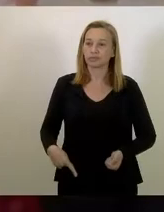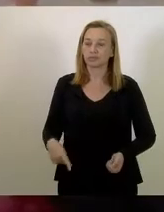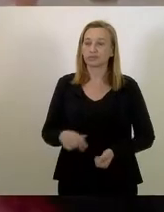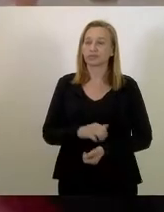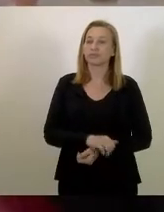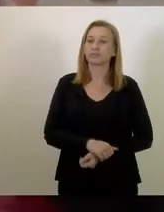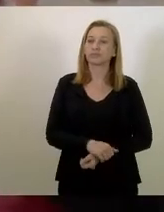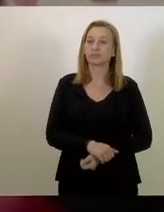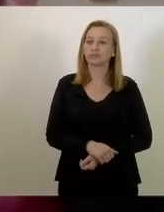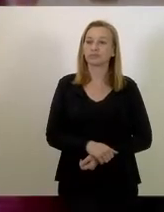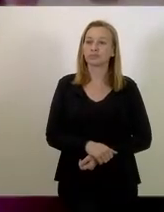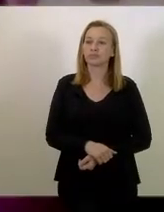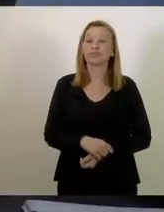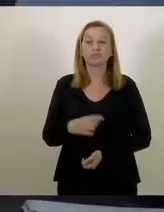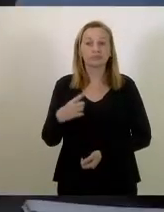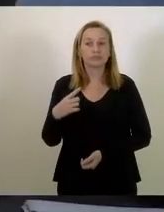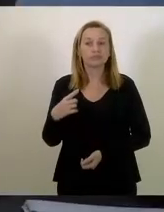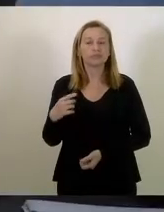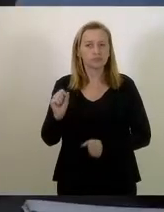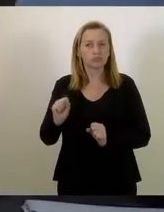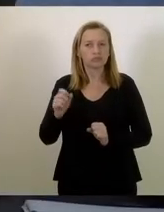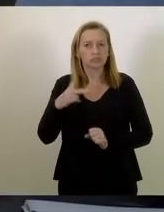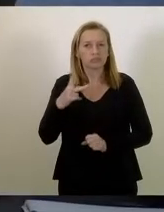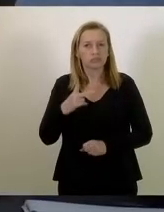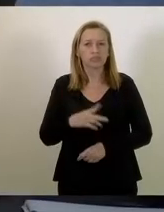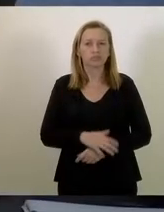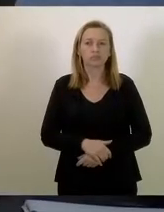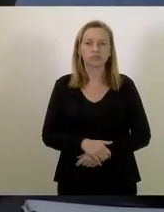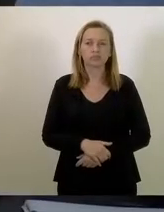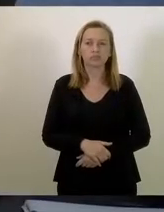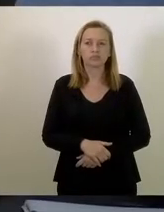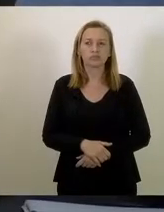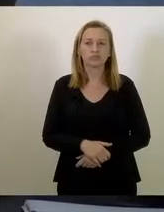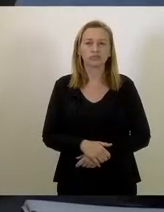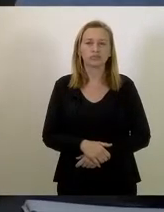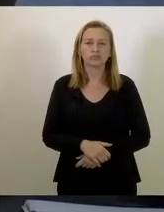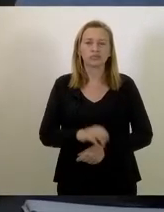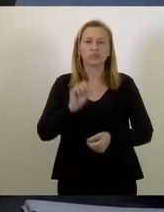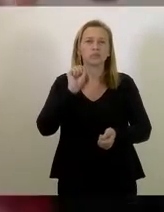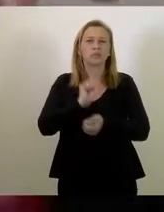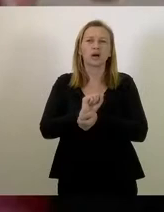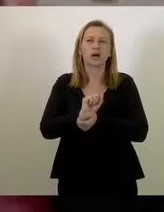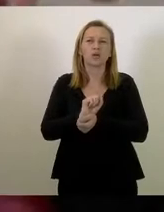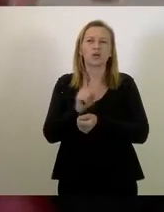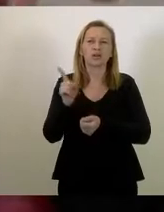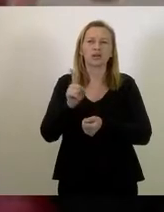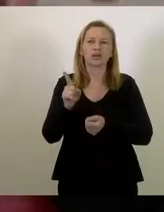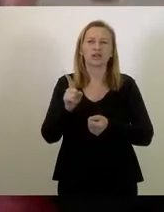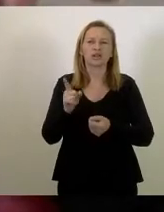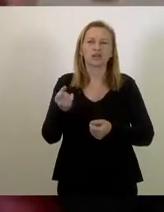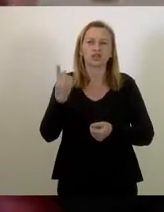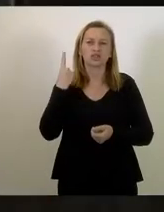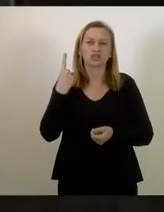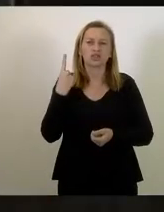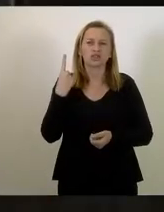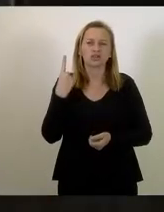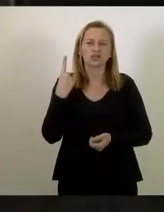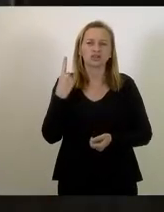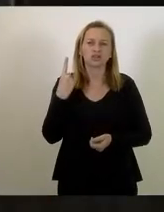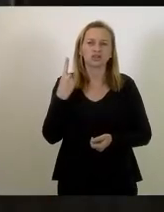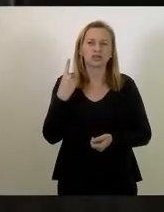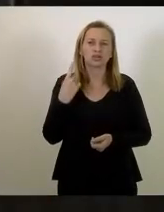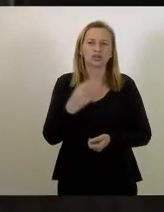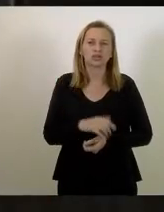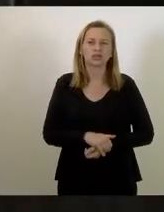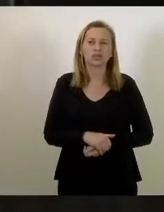eu estou escutando porque deu um está esquisito isso aqui para emitir